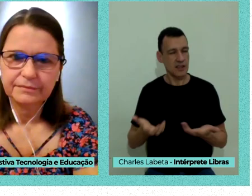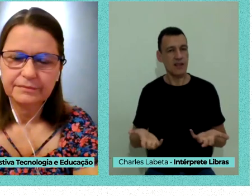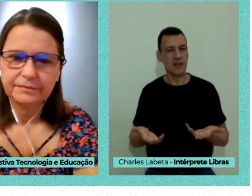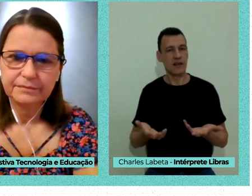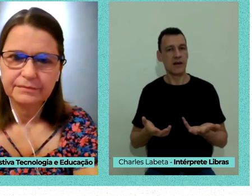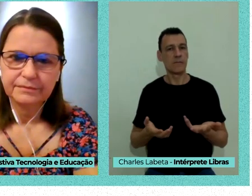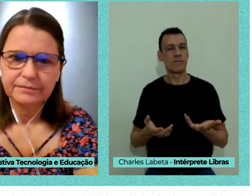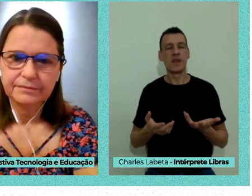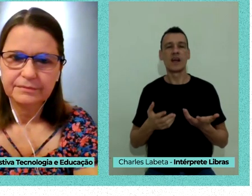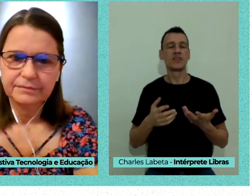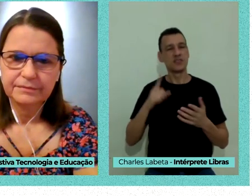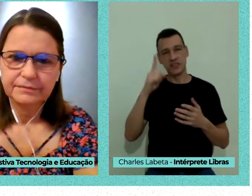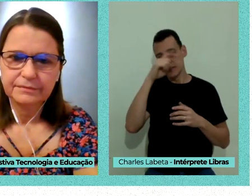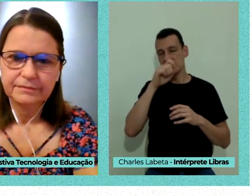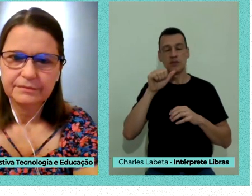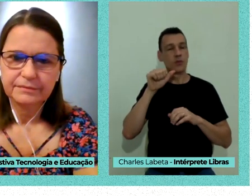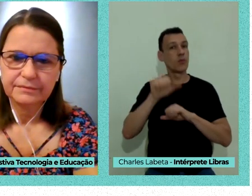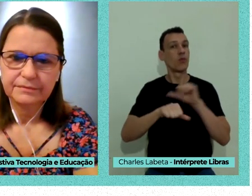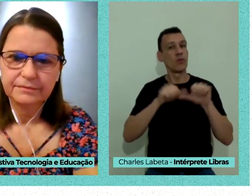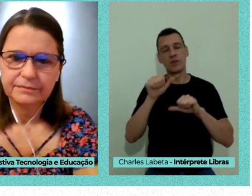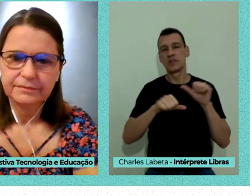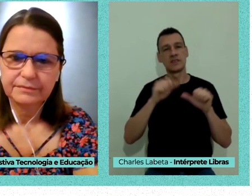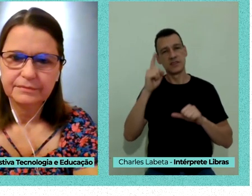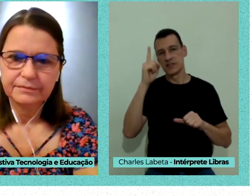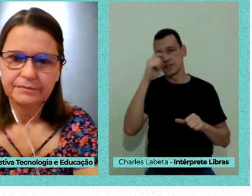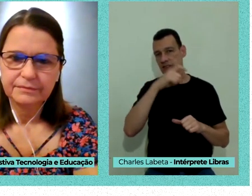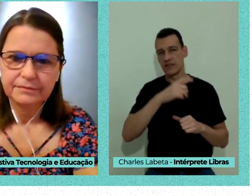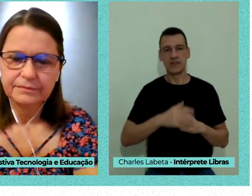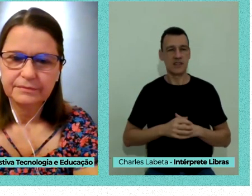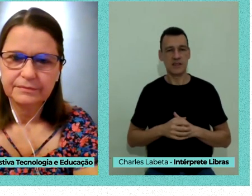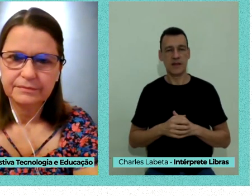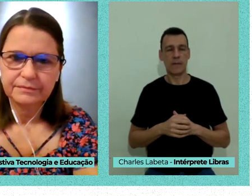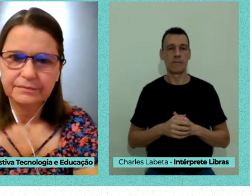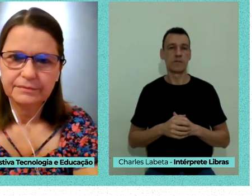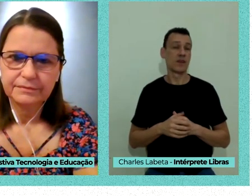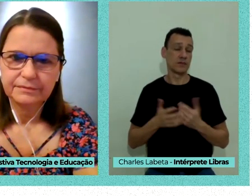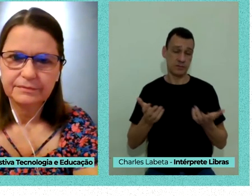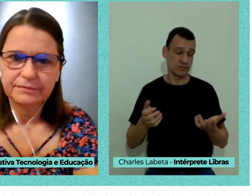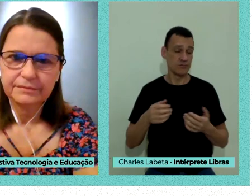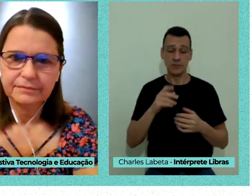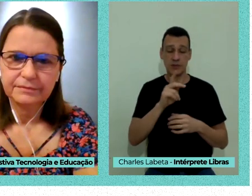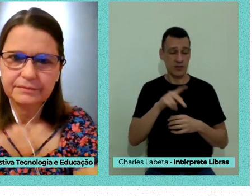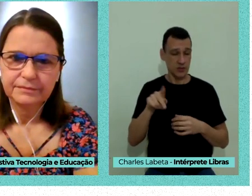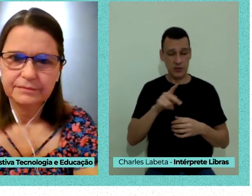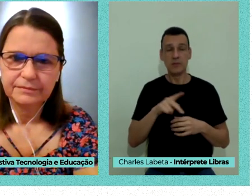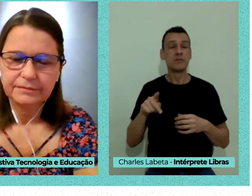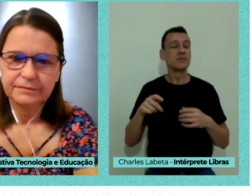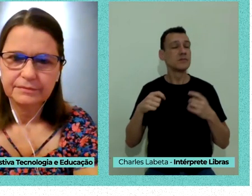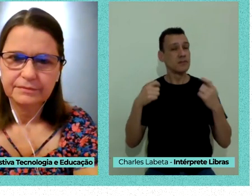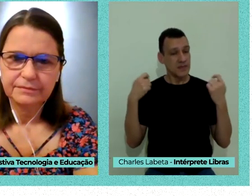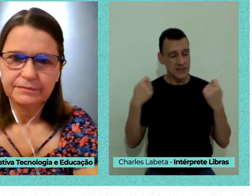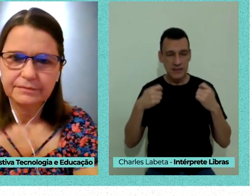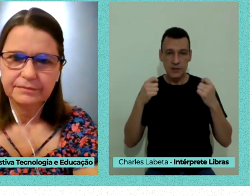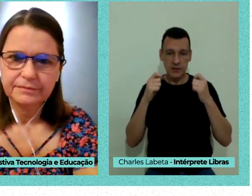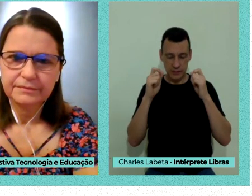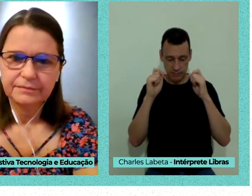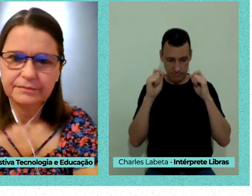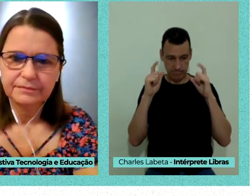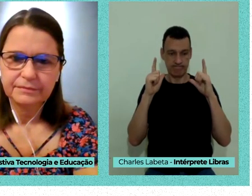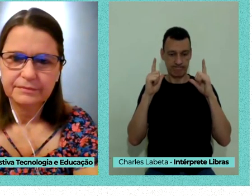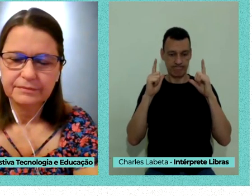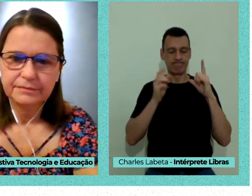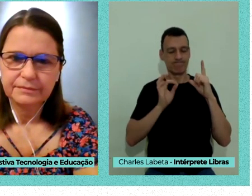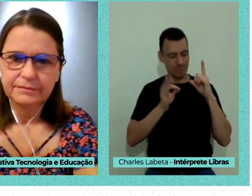sociedade brasileira, ele existe e que os professores, de alguma forma, eles precisam ter consciência para romper, é o